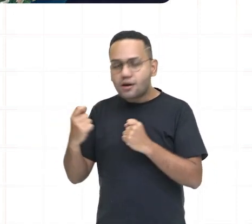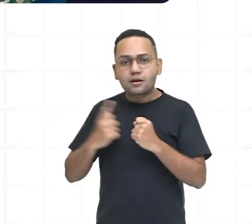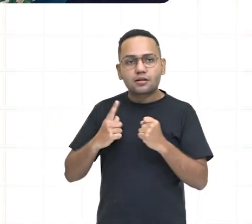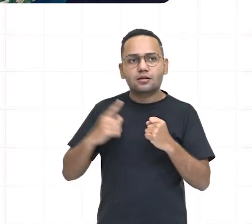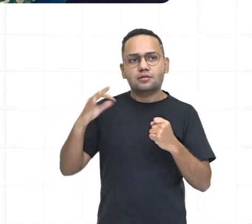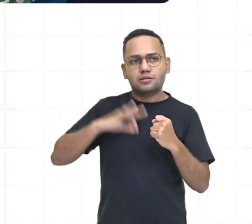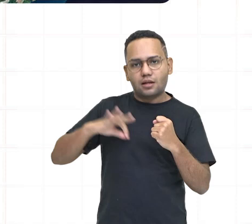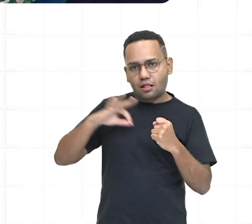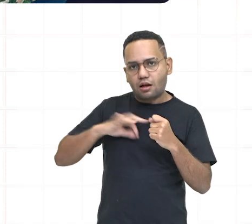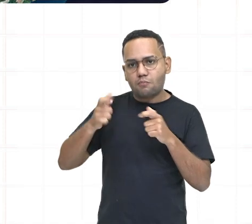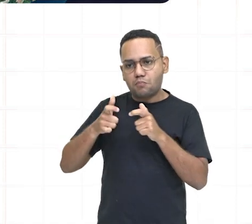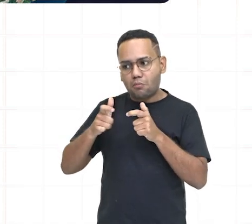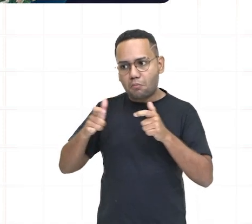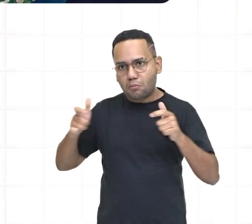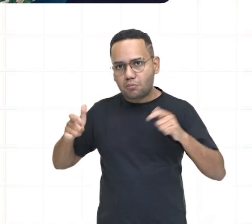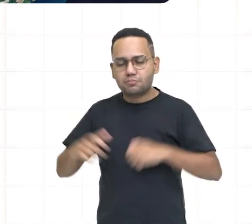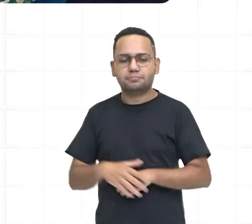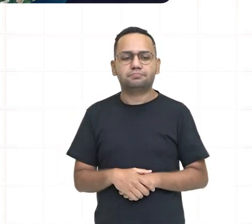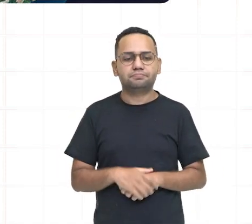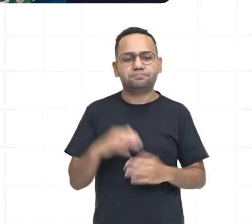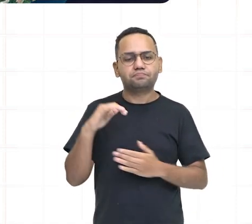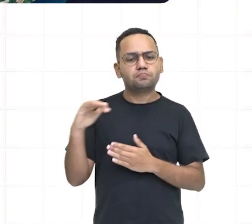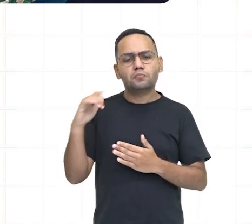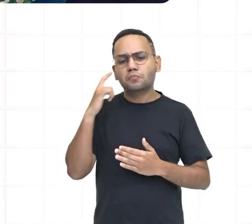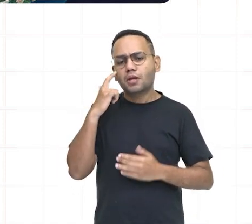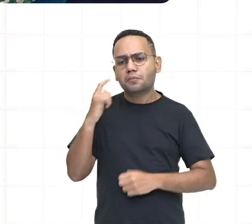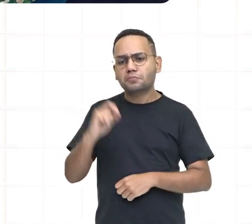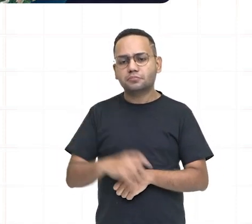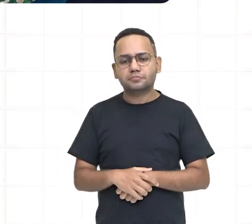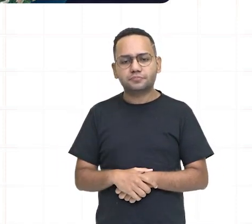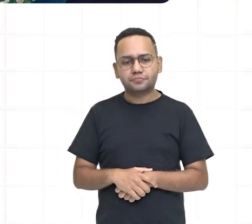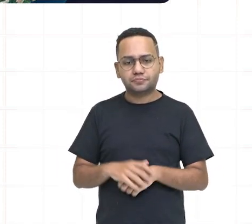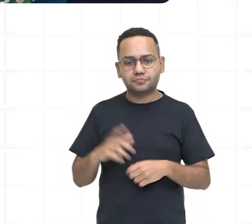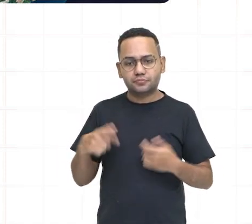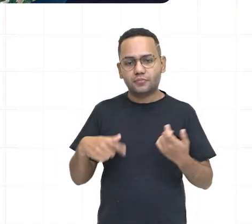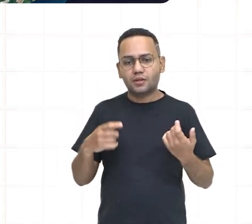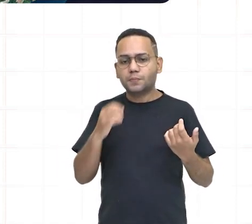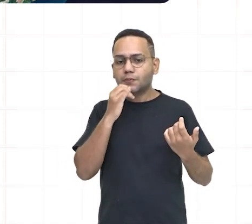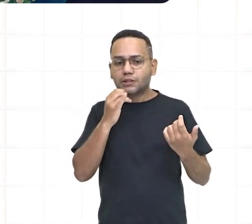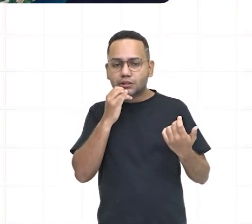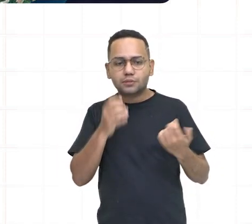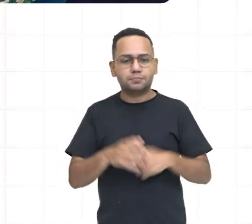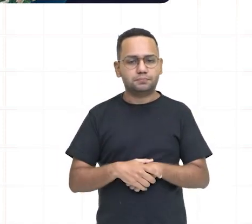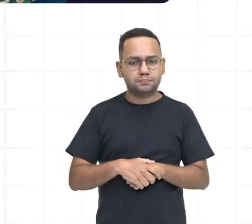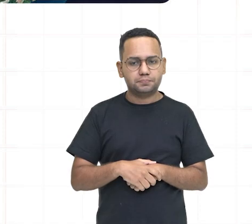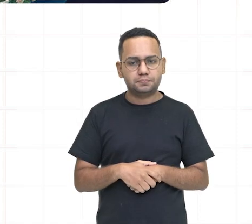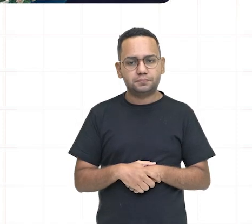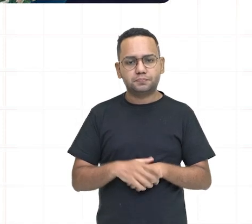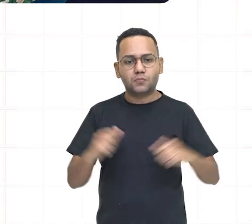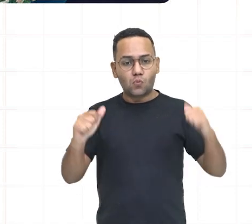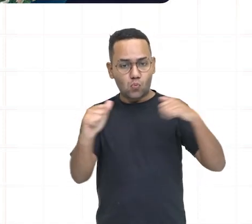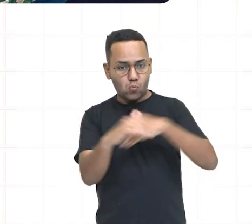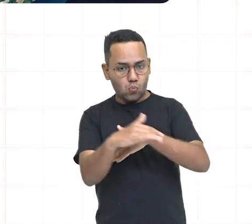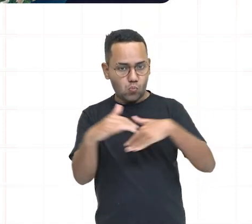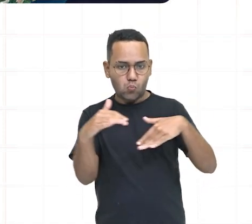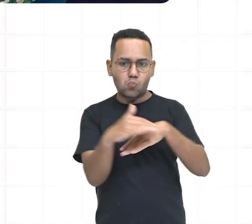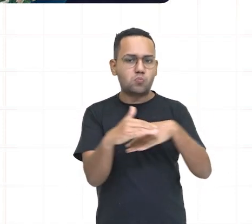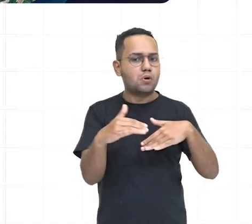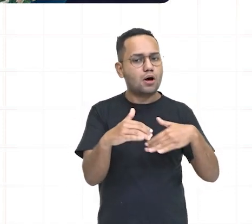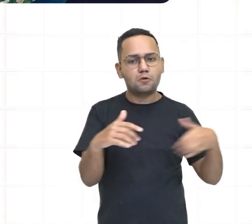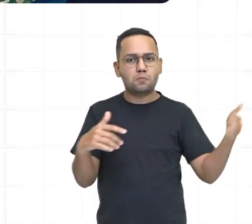lugares. O crescimento da população urbana num ritmo maior que o da população rural caracteriza esse processo